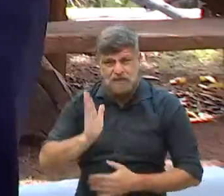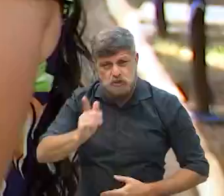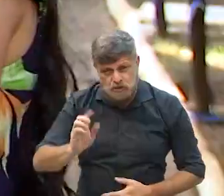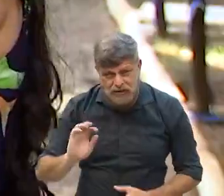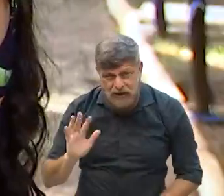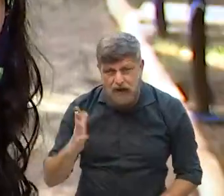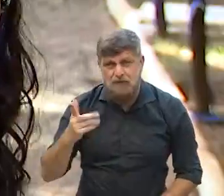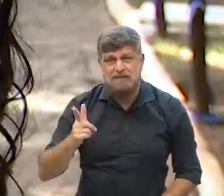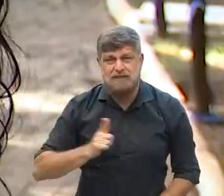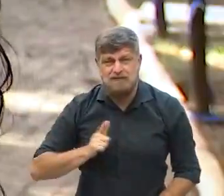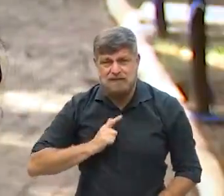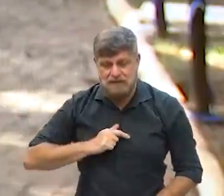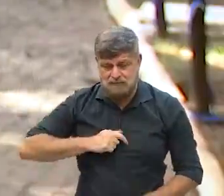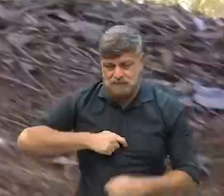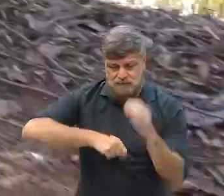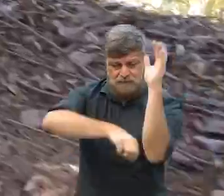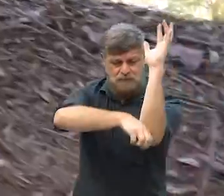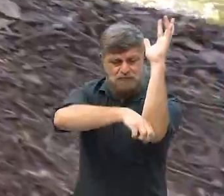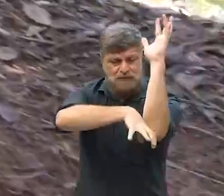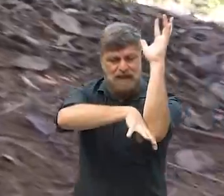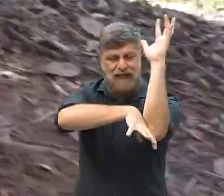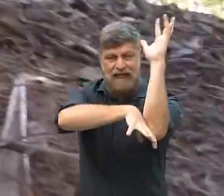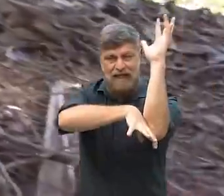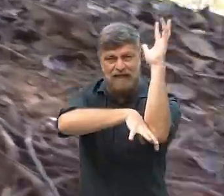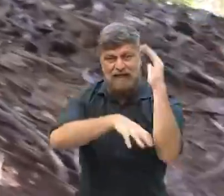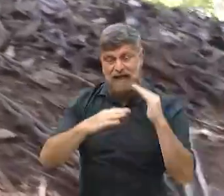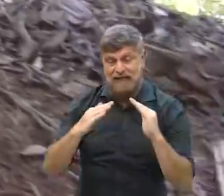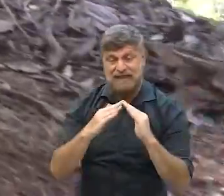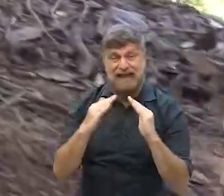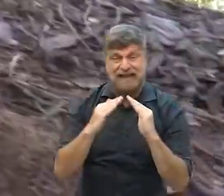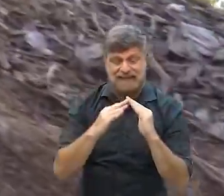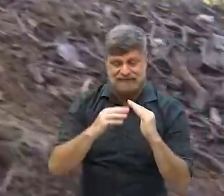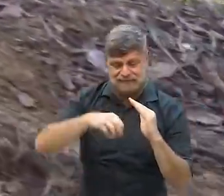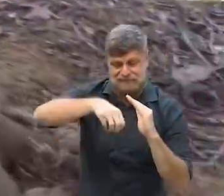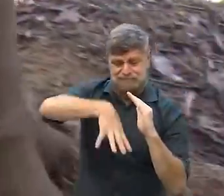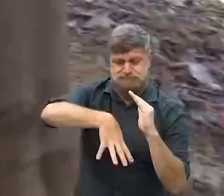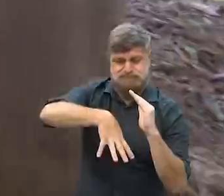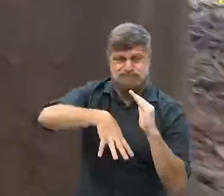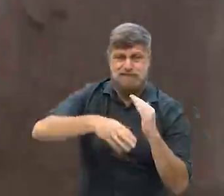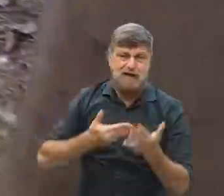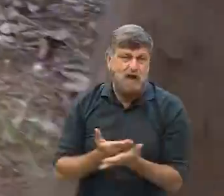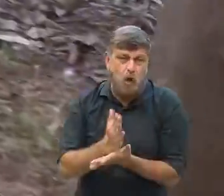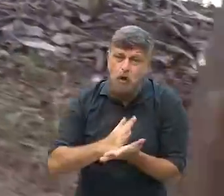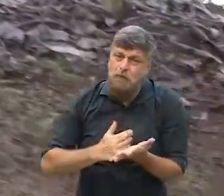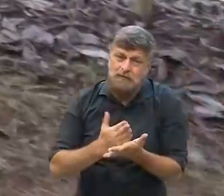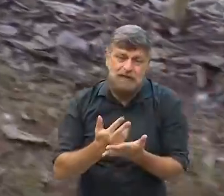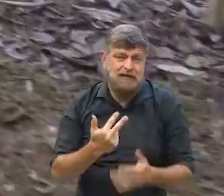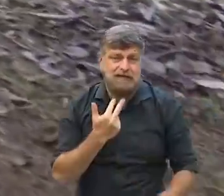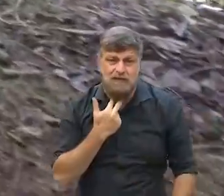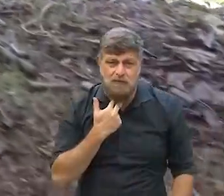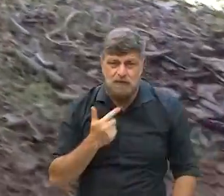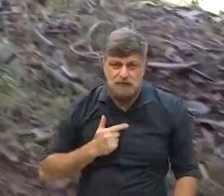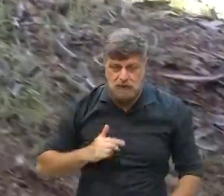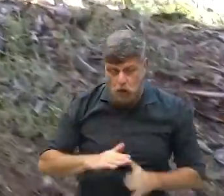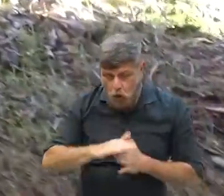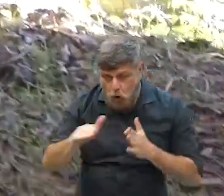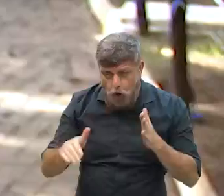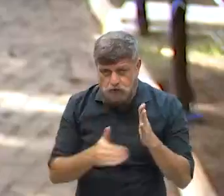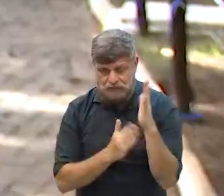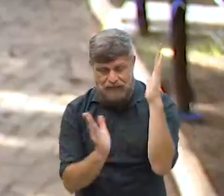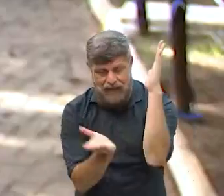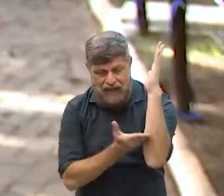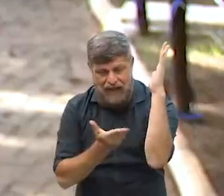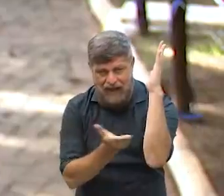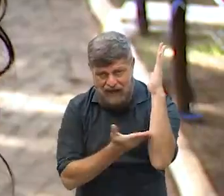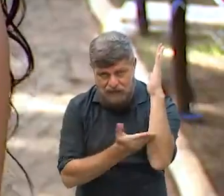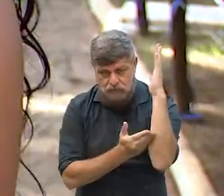que a árvore prejudicou a raiz da árvore dentro da residência da pessoa, né? Então, assim, ressaltando que toda árvore cortada existe